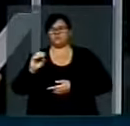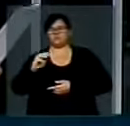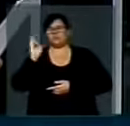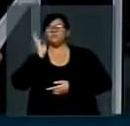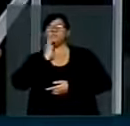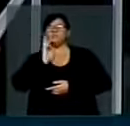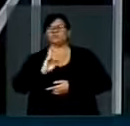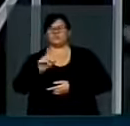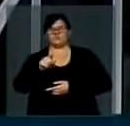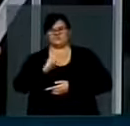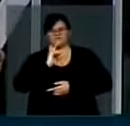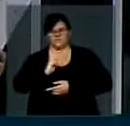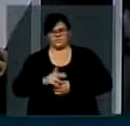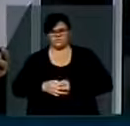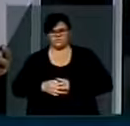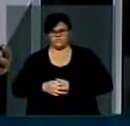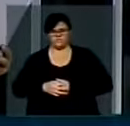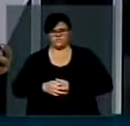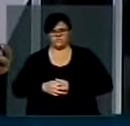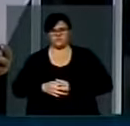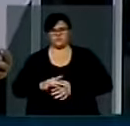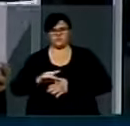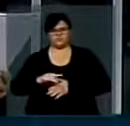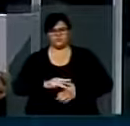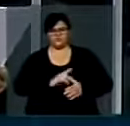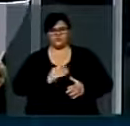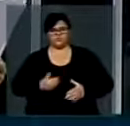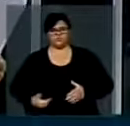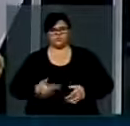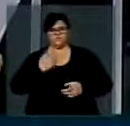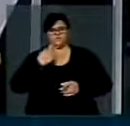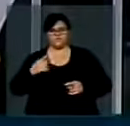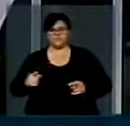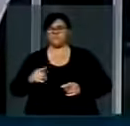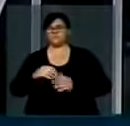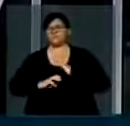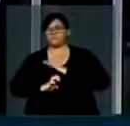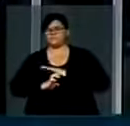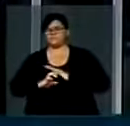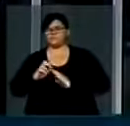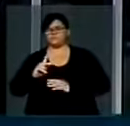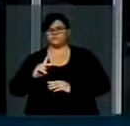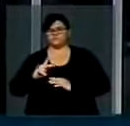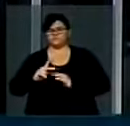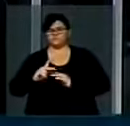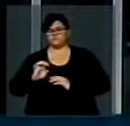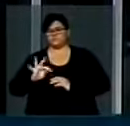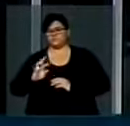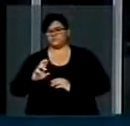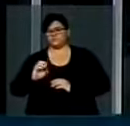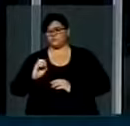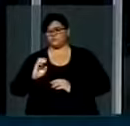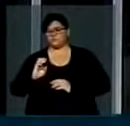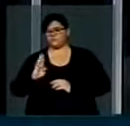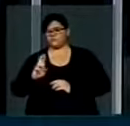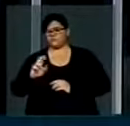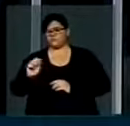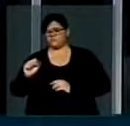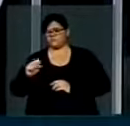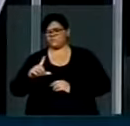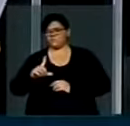reais. Disse o líder do governo: a Petrobras é uma empresa endividada. É verdade, mas